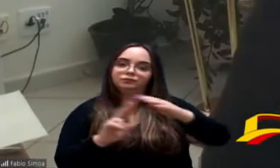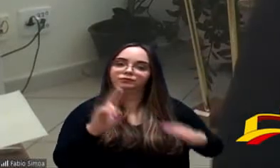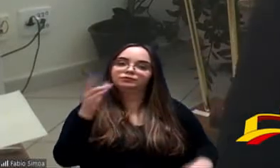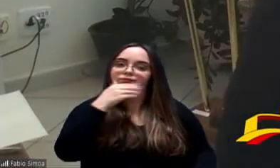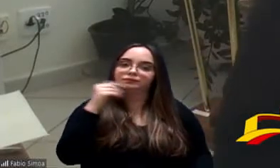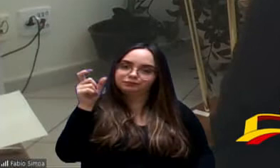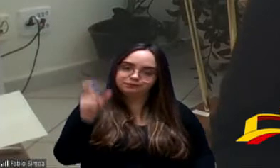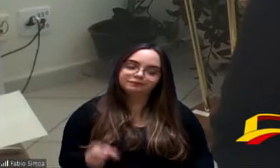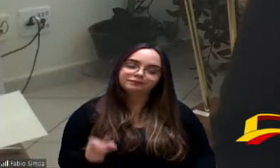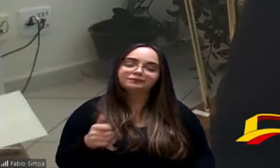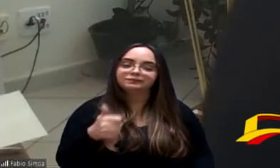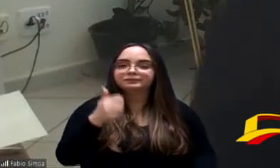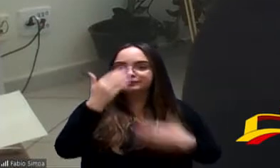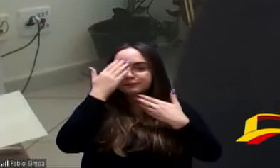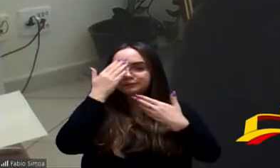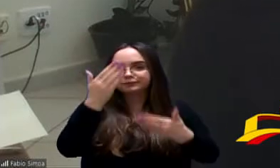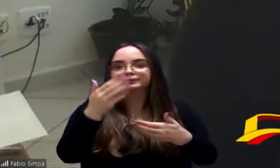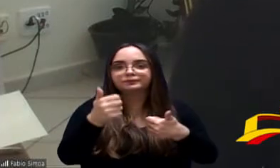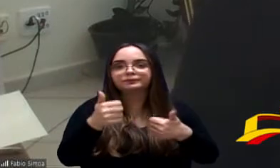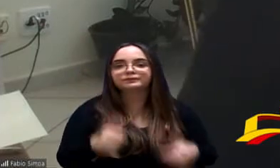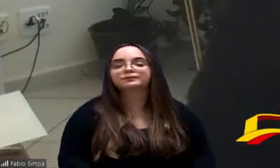Muito obrigado, presidente, pela parte. Obrigado.